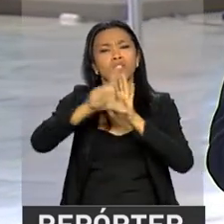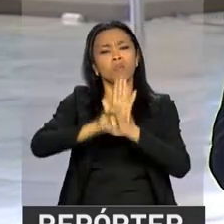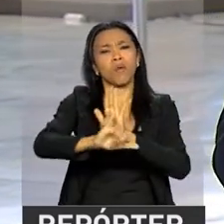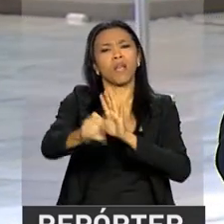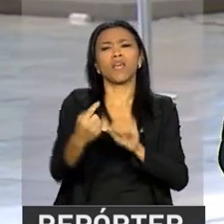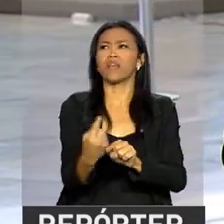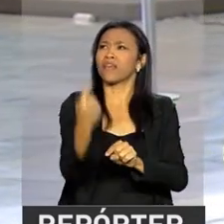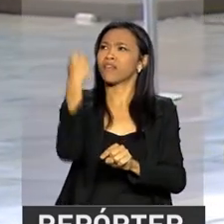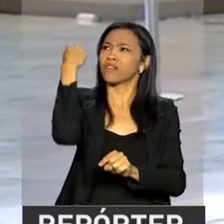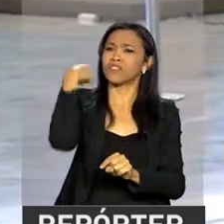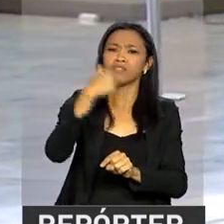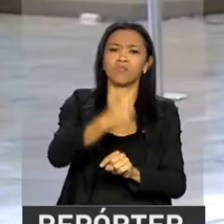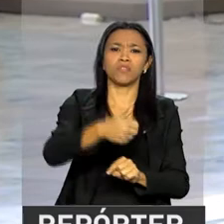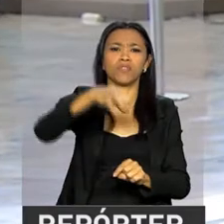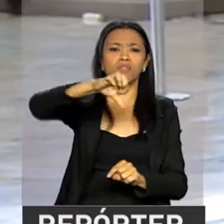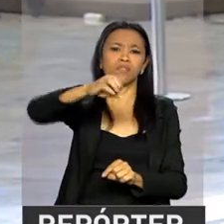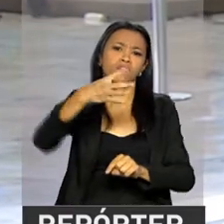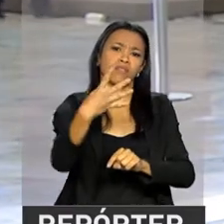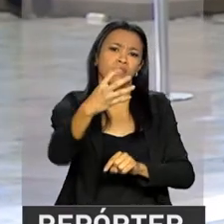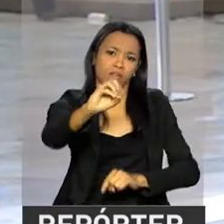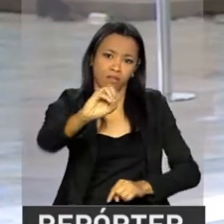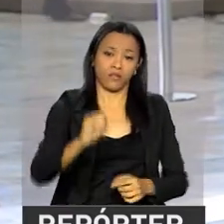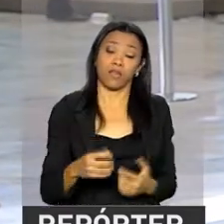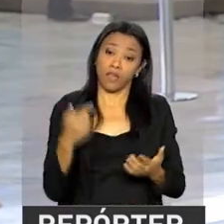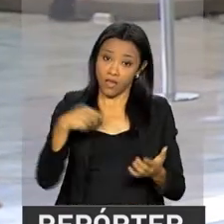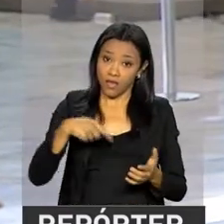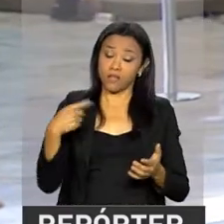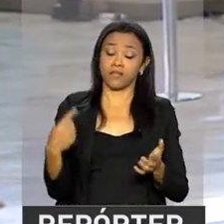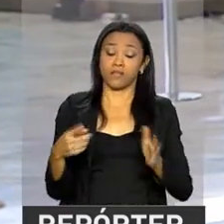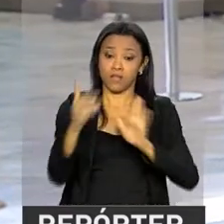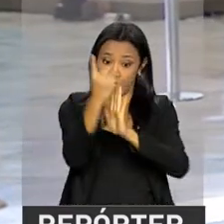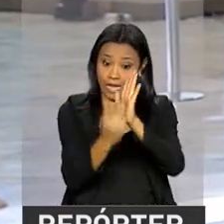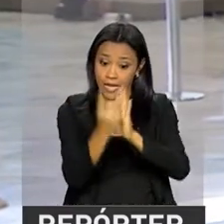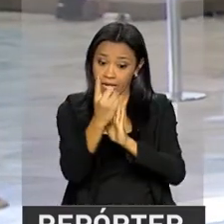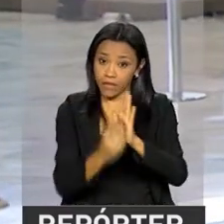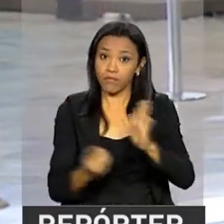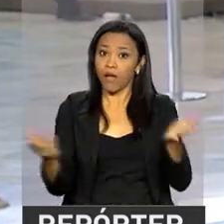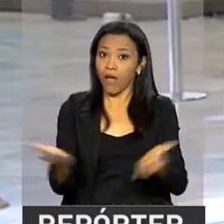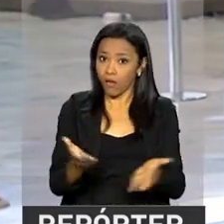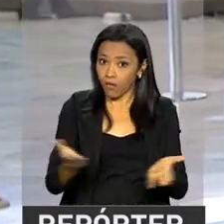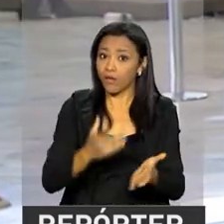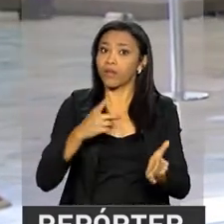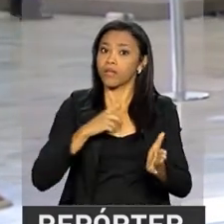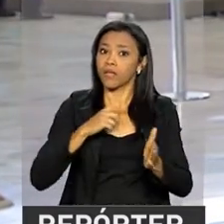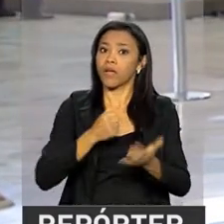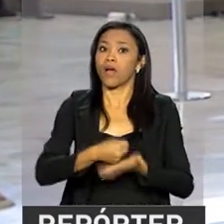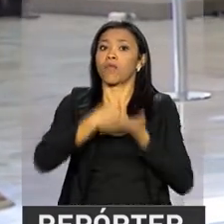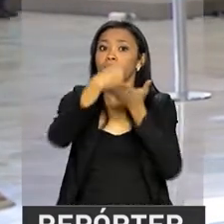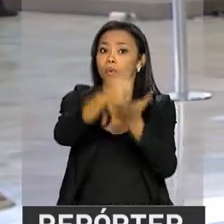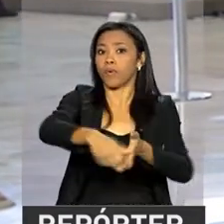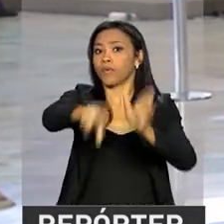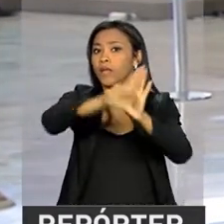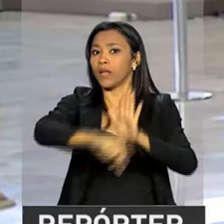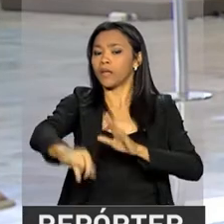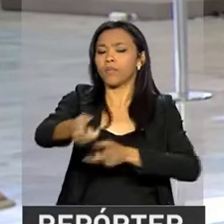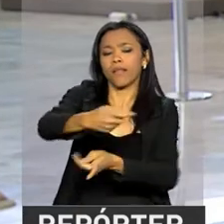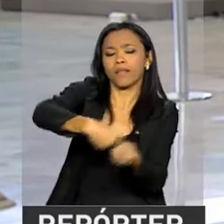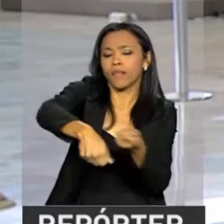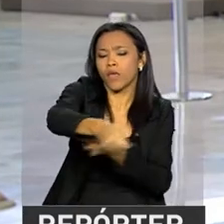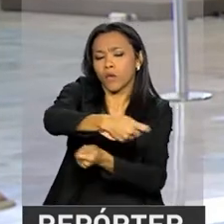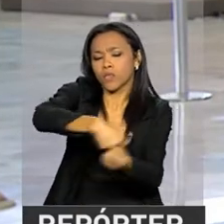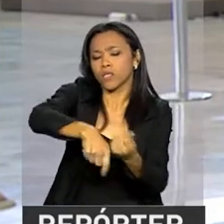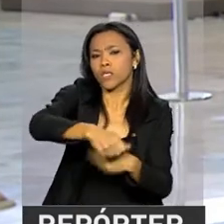década de 1940. Com o decreto, o setor passa a ter instrumentos jurídicos para negociar com funcionários